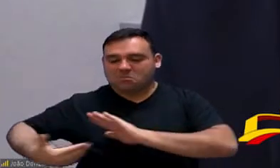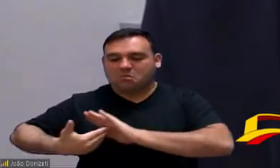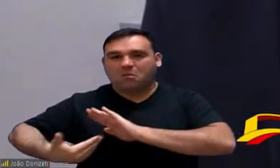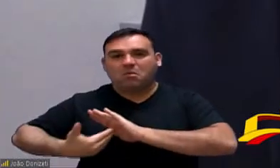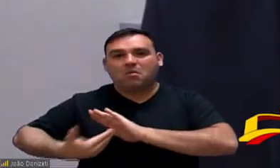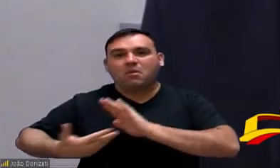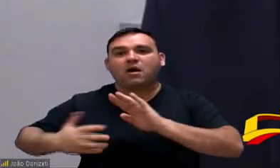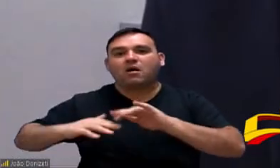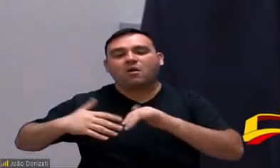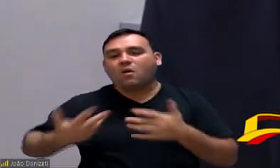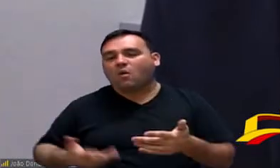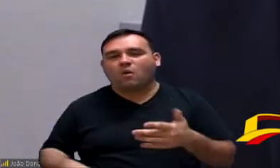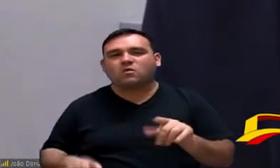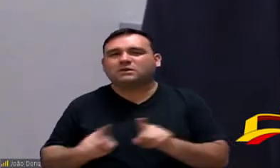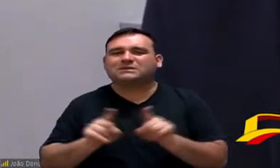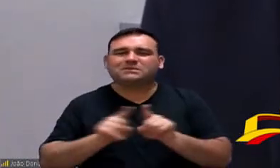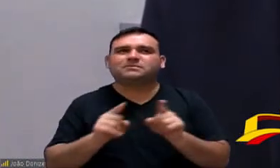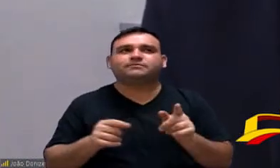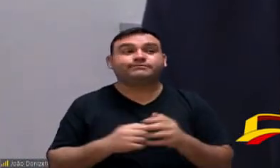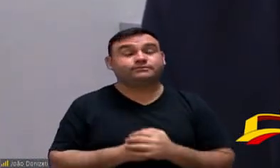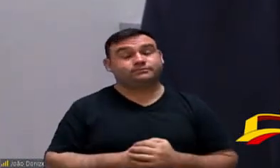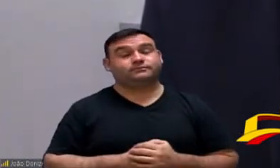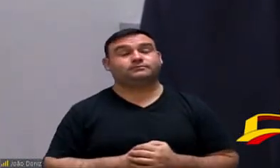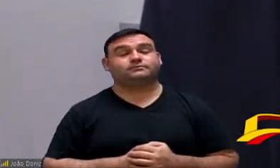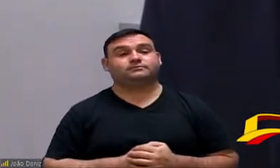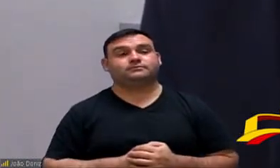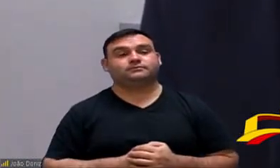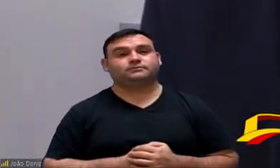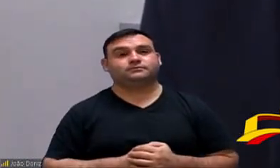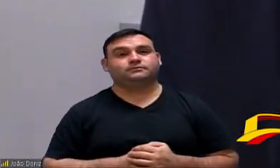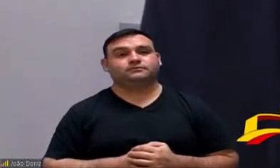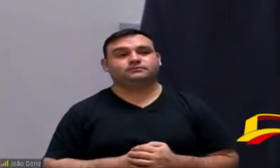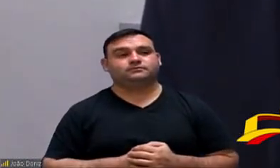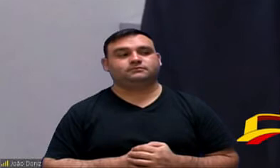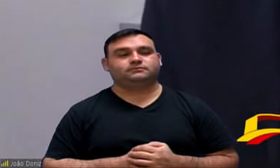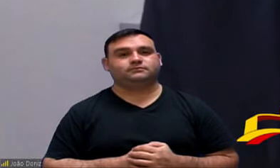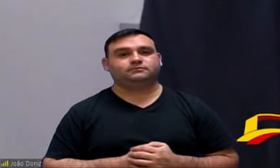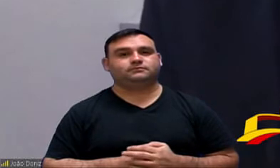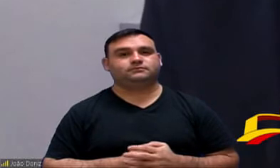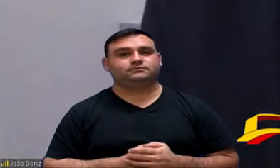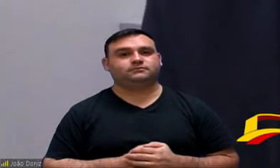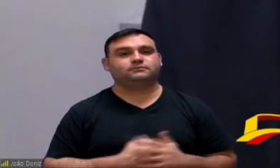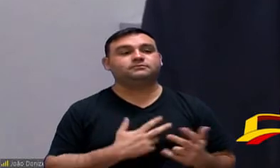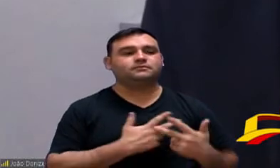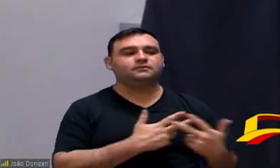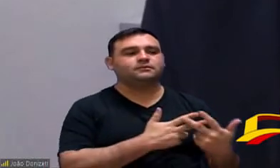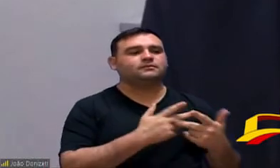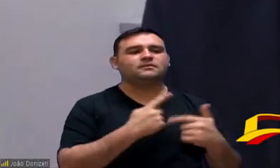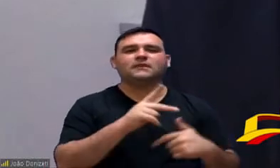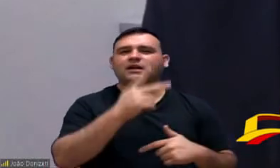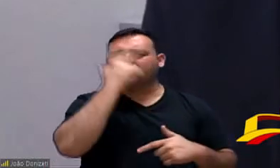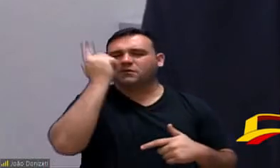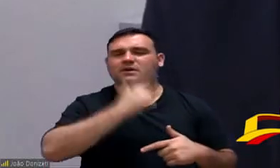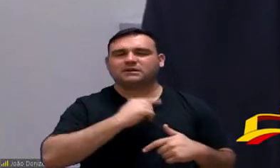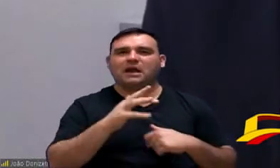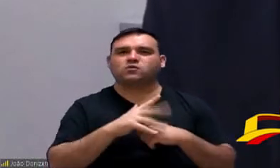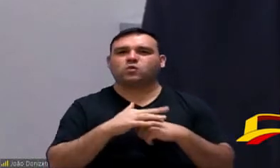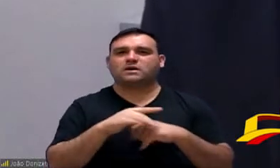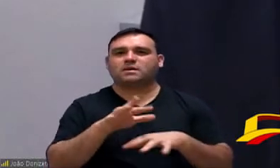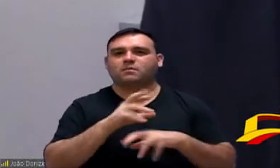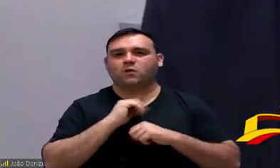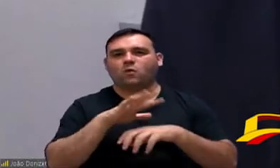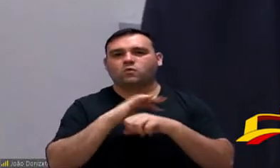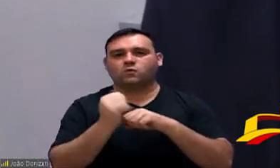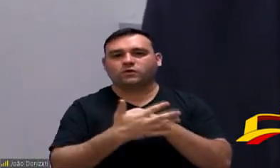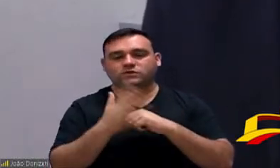consequentemente, de sequelas que geram no... na pessoa que passa a ter essa doença, né?